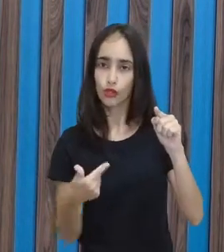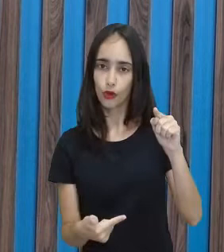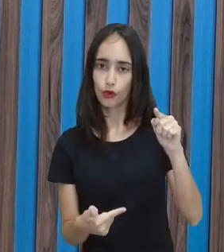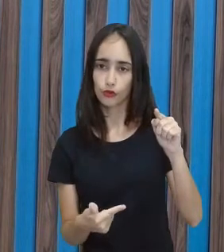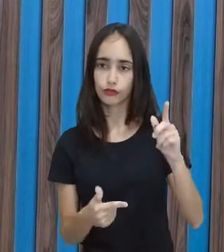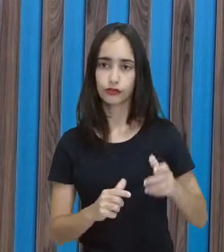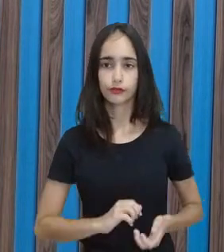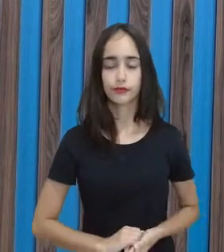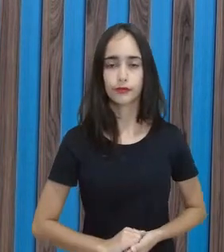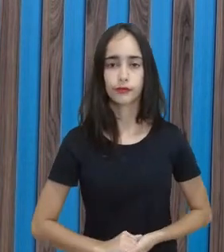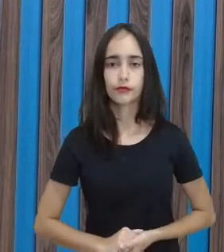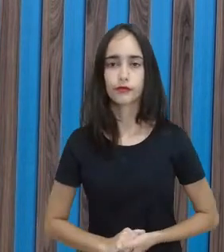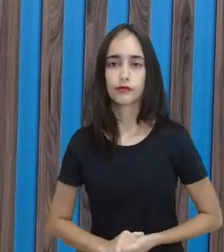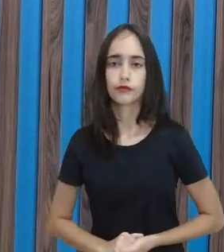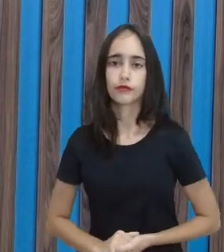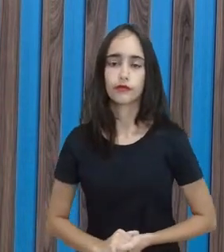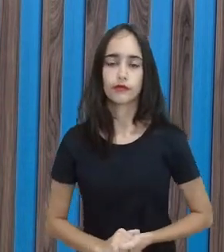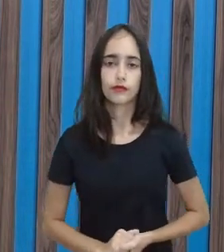2.